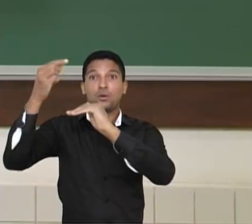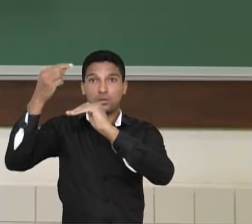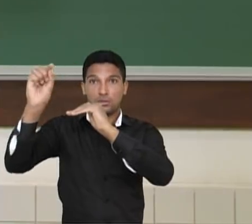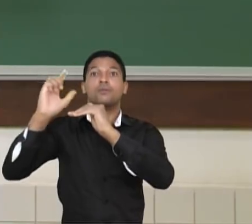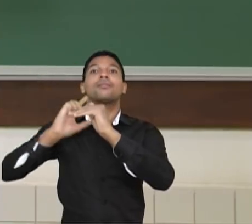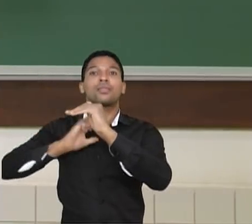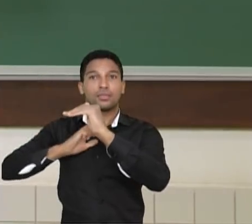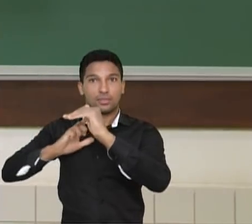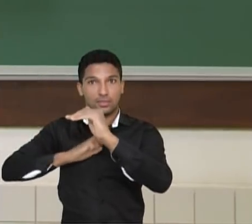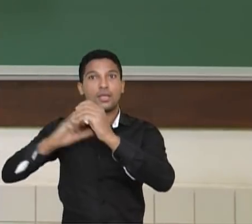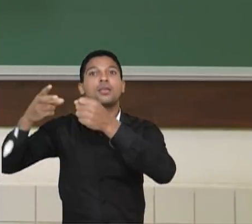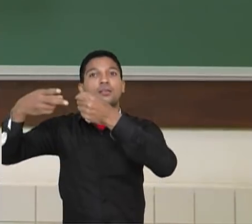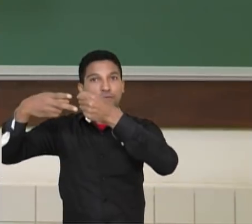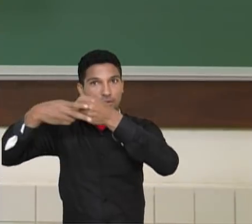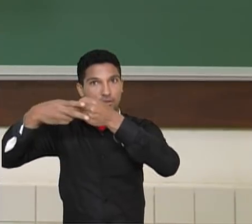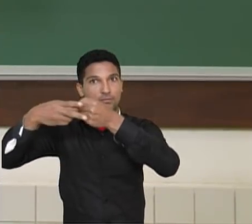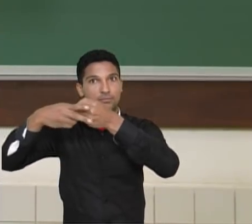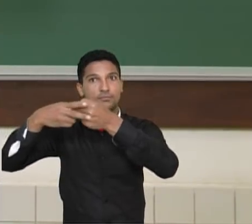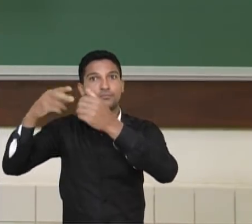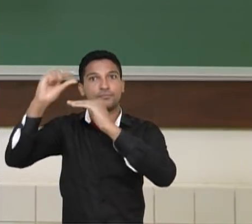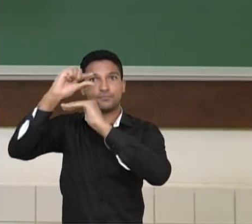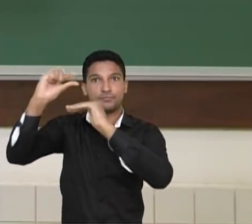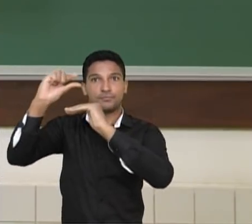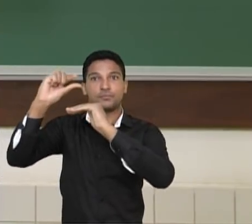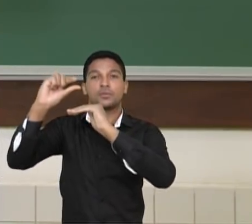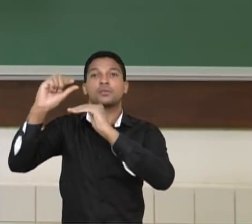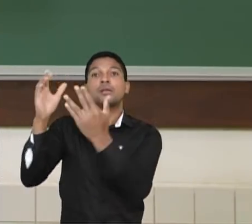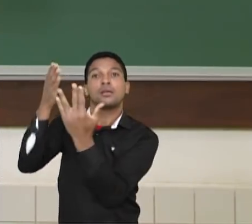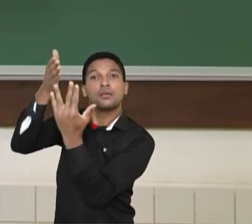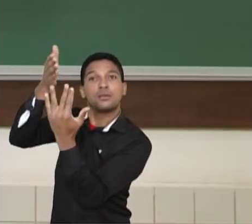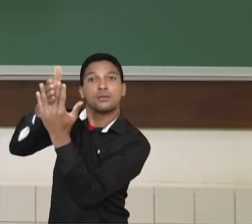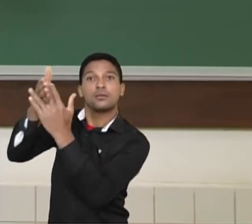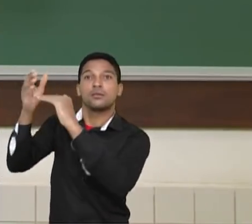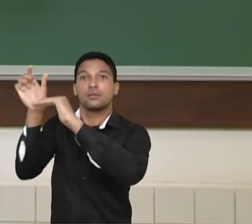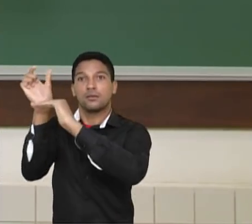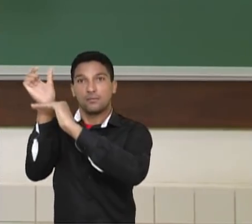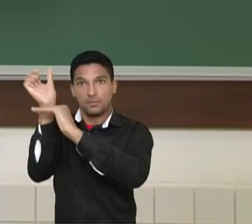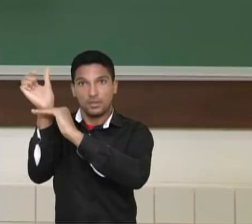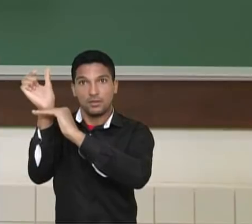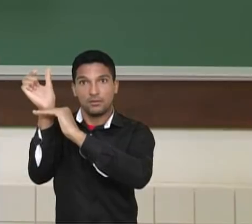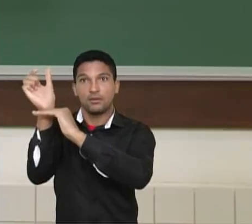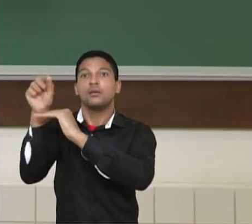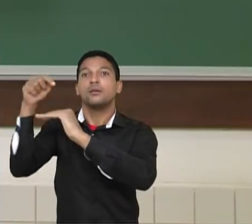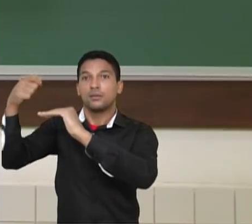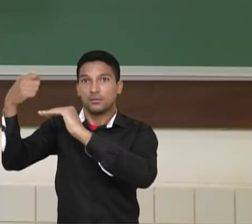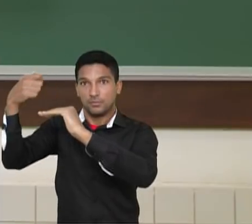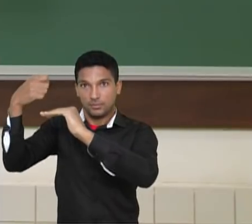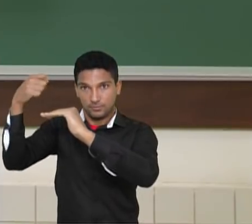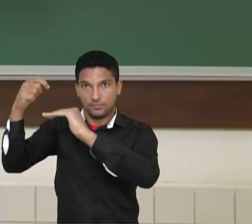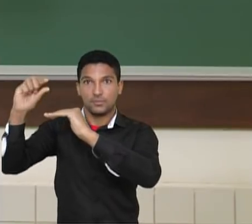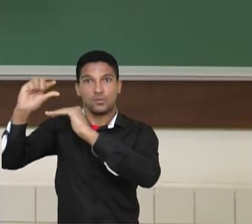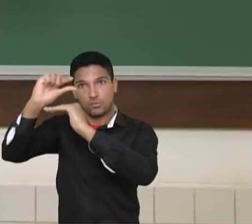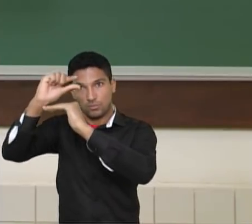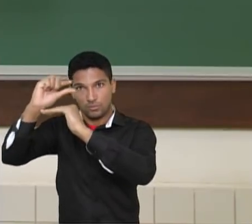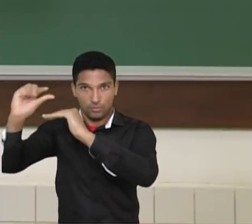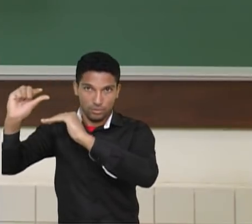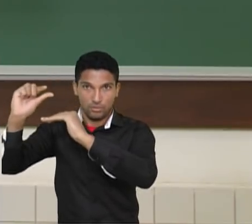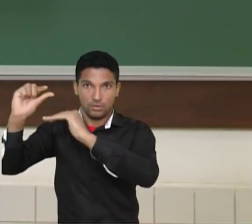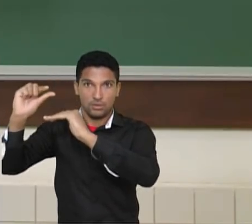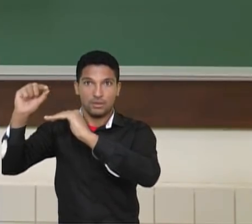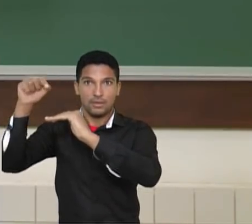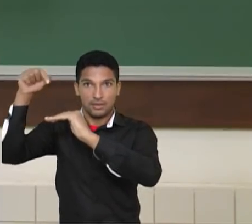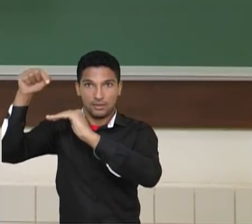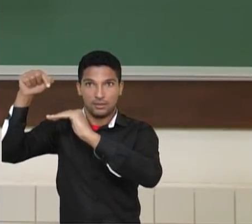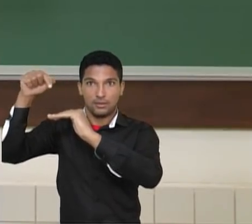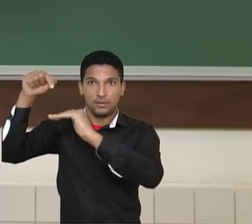no caso do período, eu preciso de ao menos a presença de uma oração, né, dentro